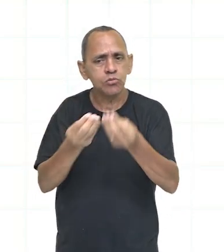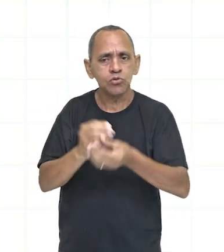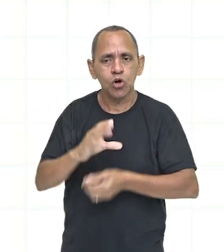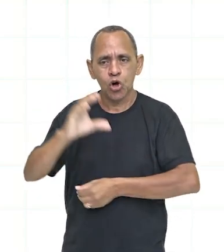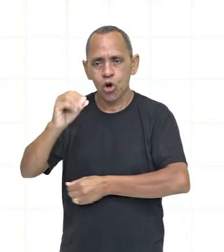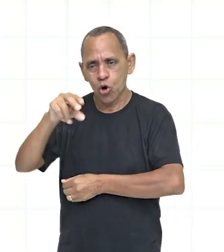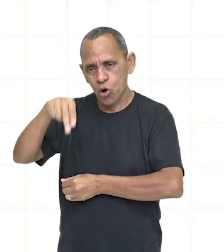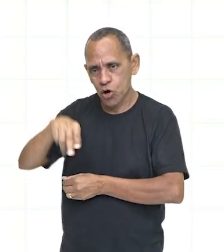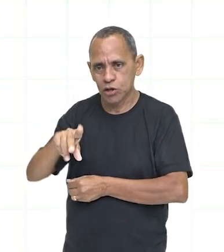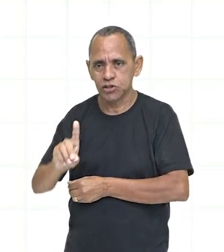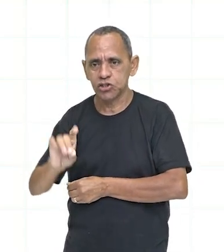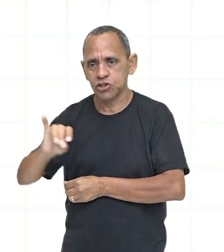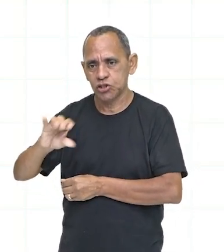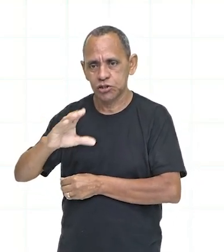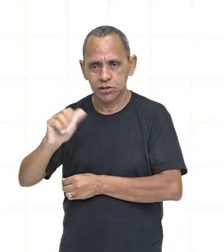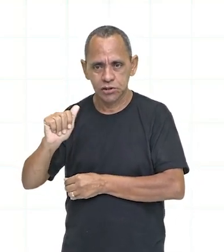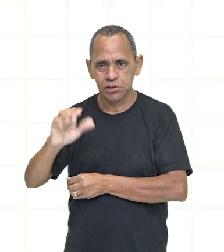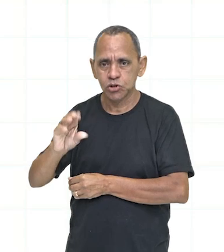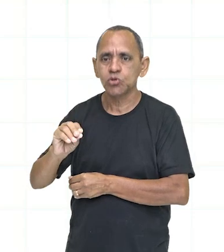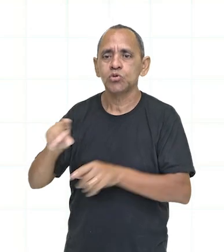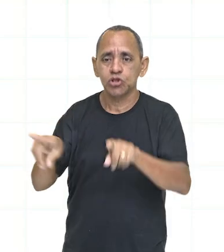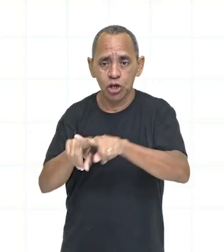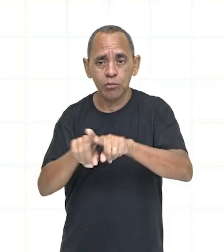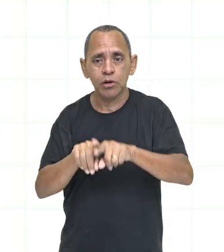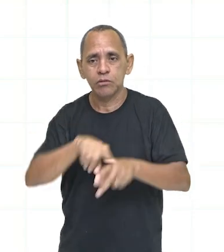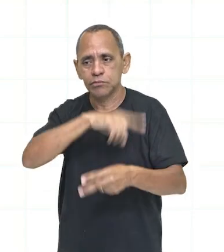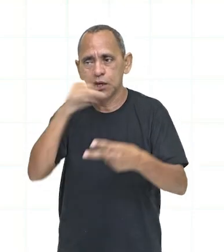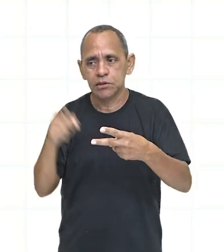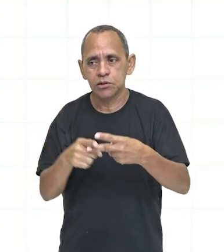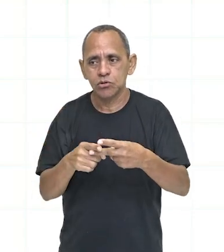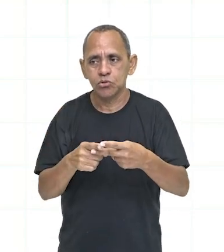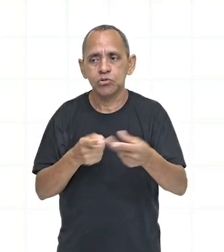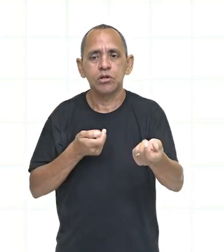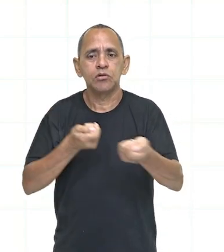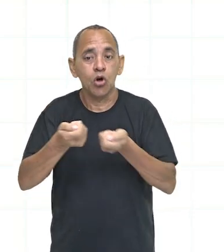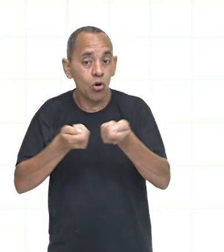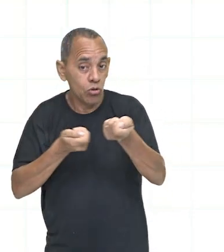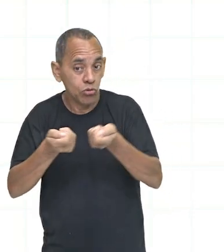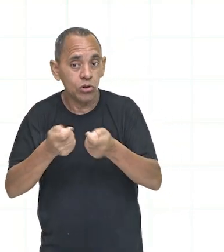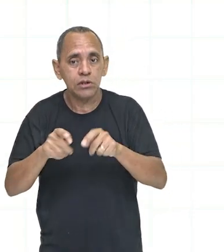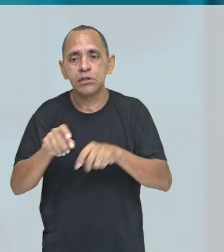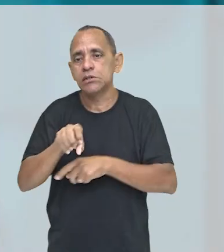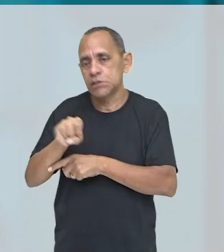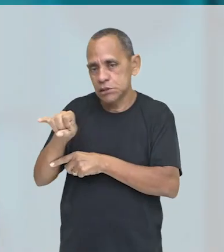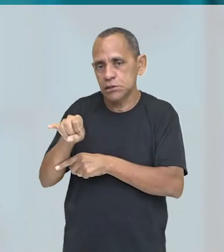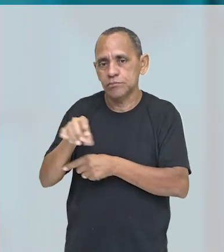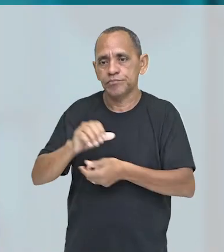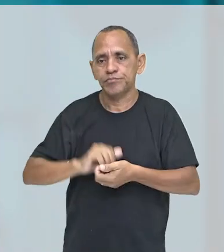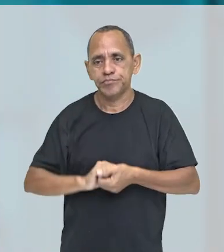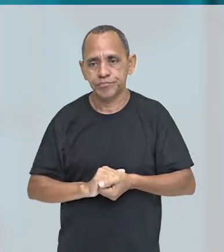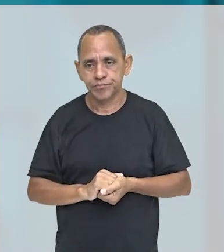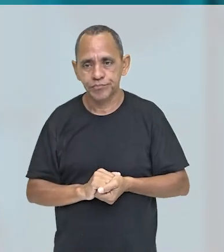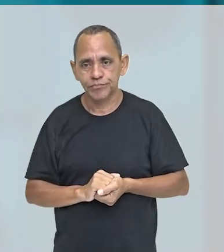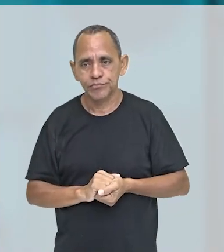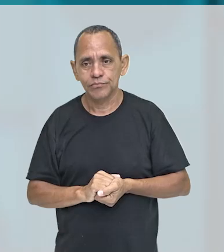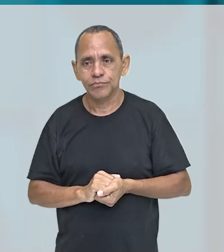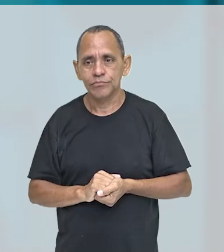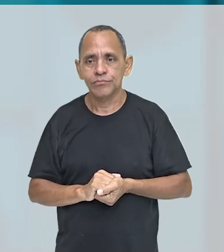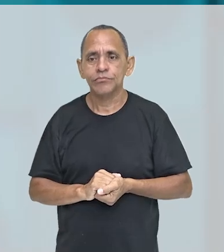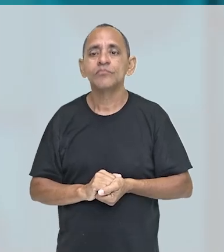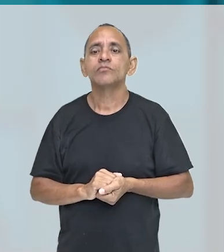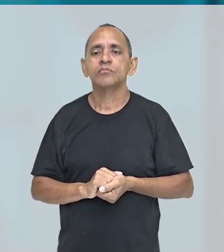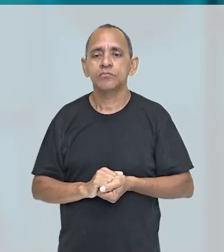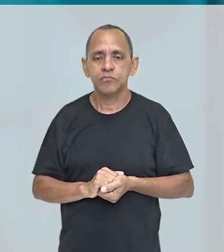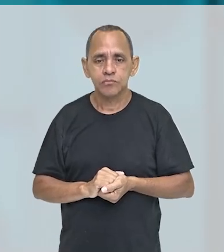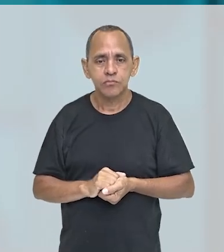condição, né? Uma condicional. A segunda oração só acontecerá se a primeira acontecer, tá certo? Então, gente,